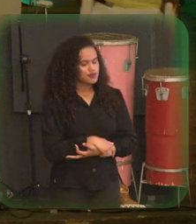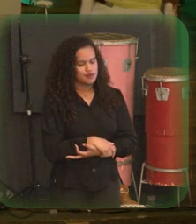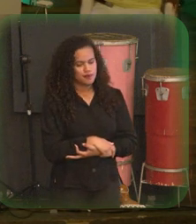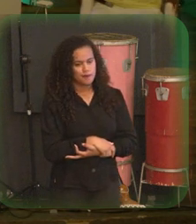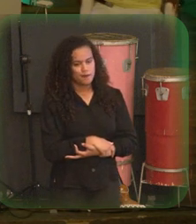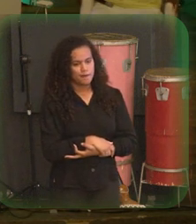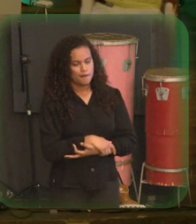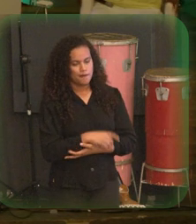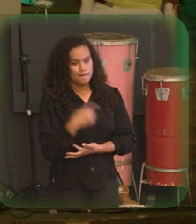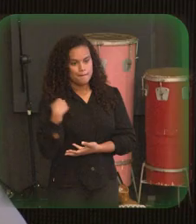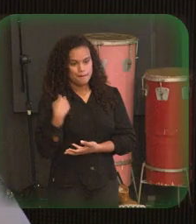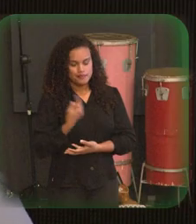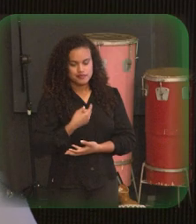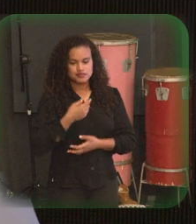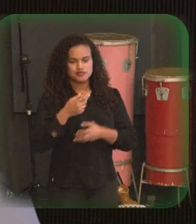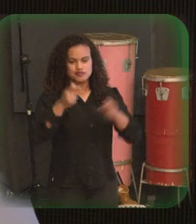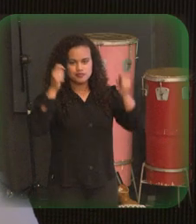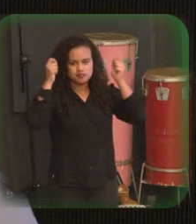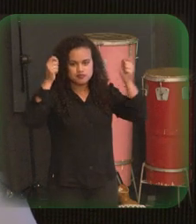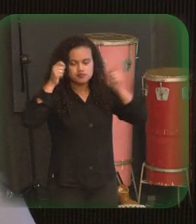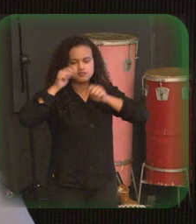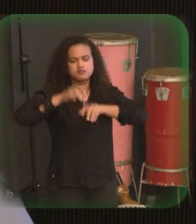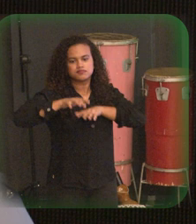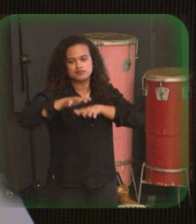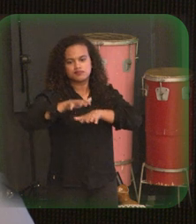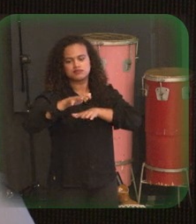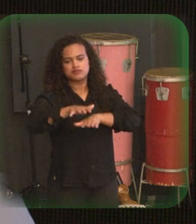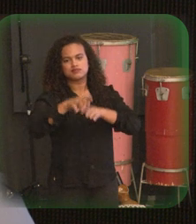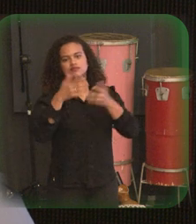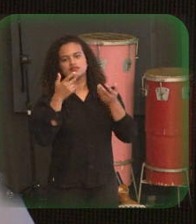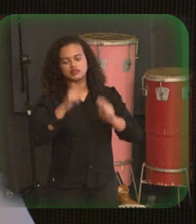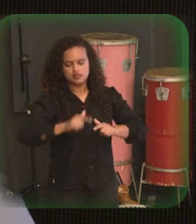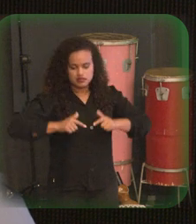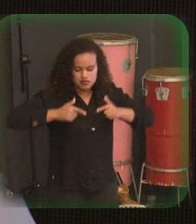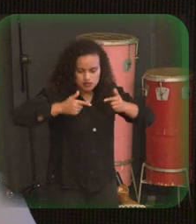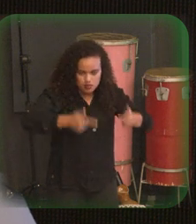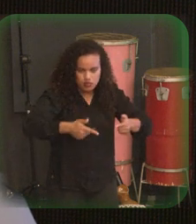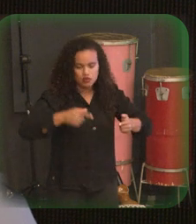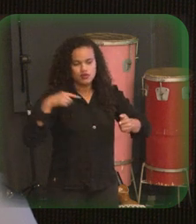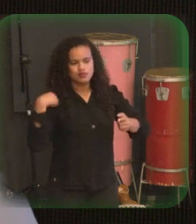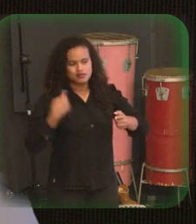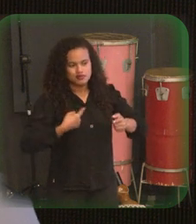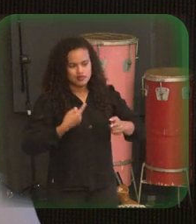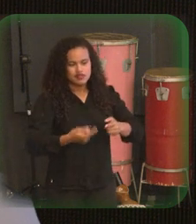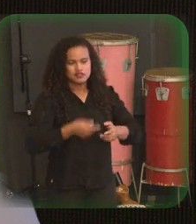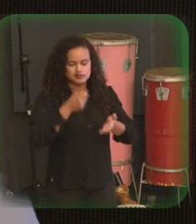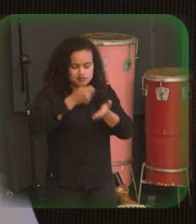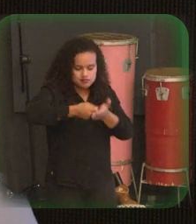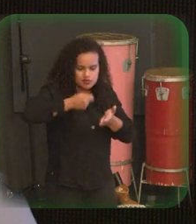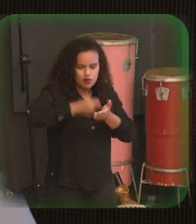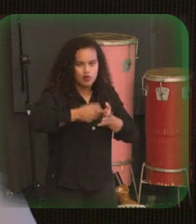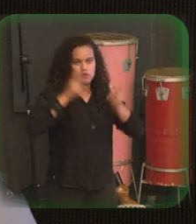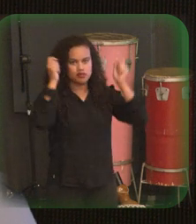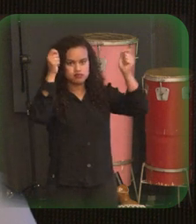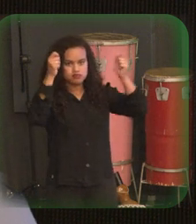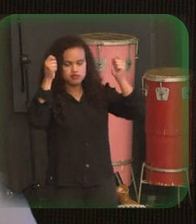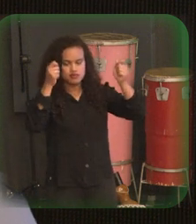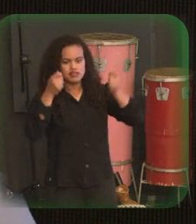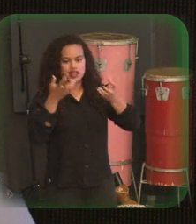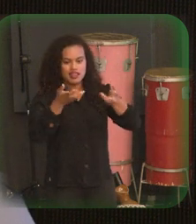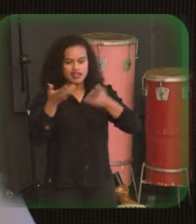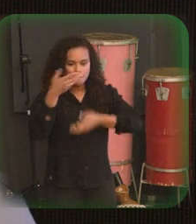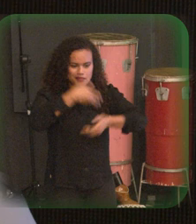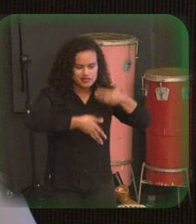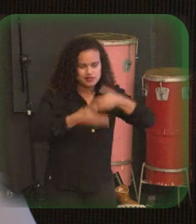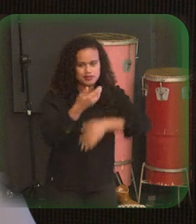Para a gente que vem do ativismo, que vem das lutas, né, a gente cobra, a gente levanta a bandeira, a gente pede para fazer parte